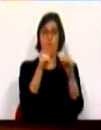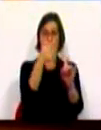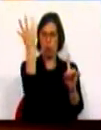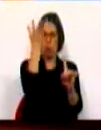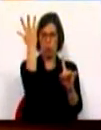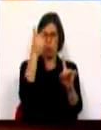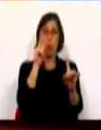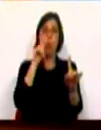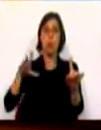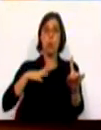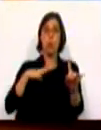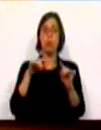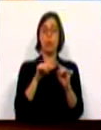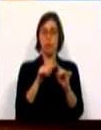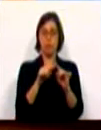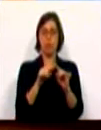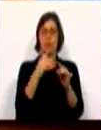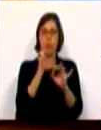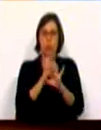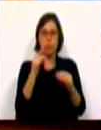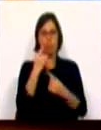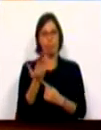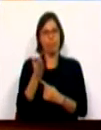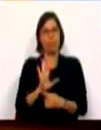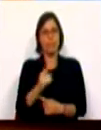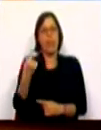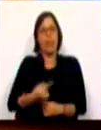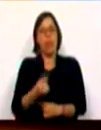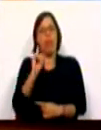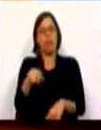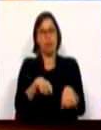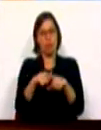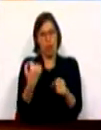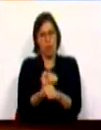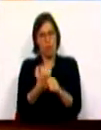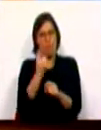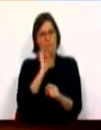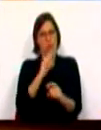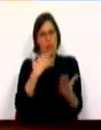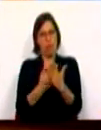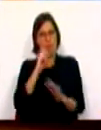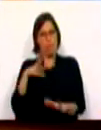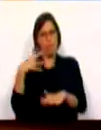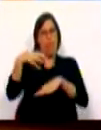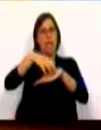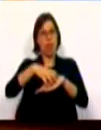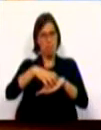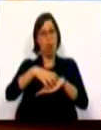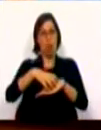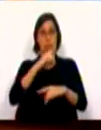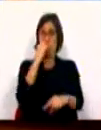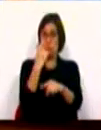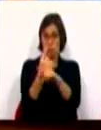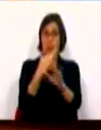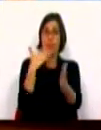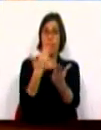cultural e turística constitui um excelente exemplo do que deve ser uma política de recuperação e valorização do património, contribuindo ao mesmo